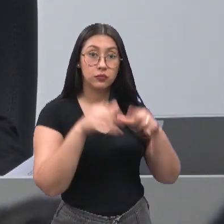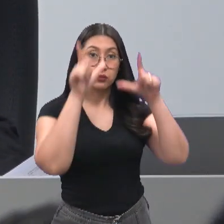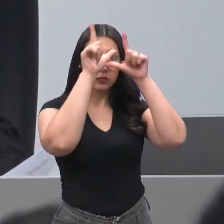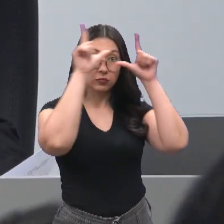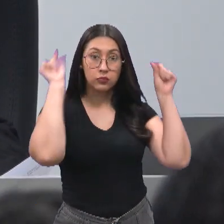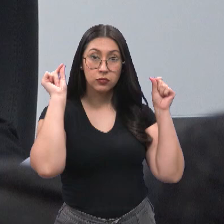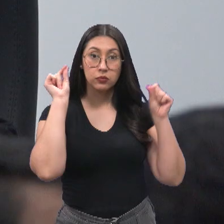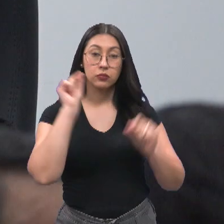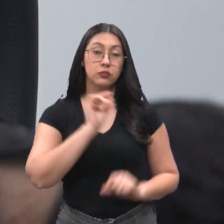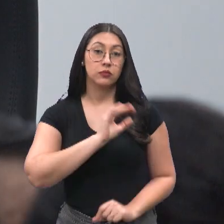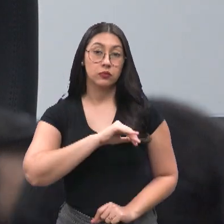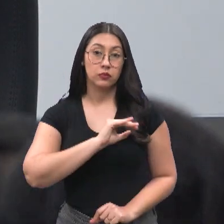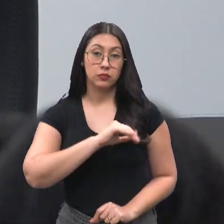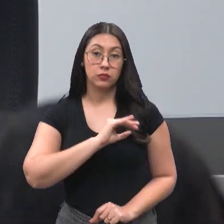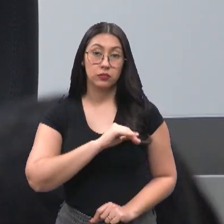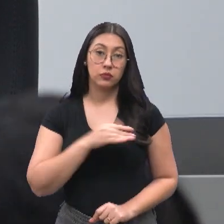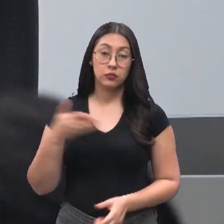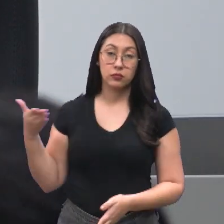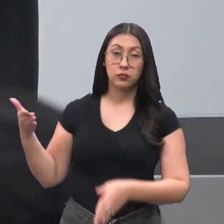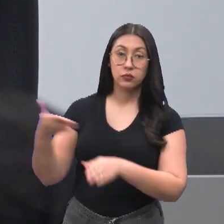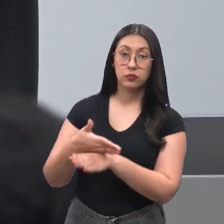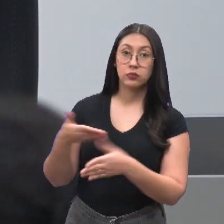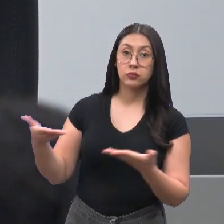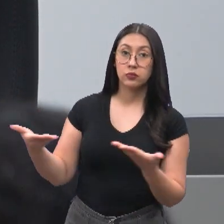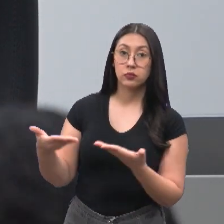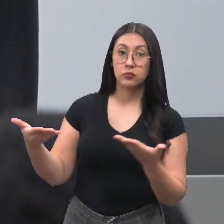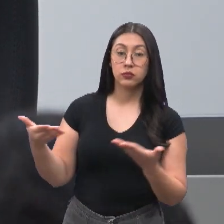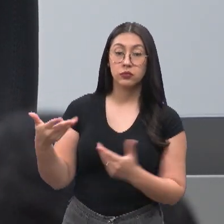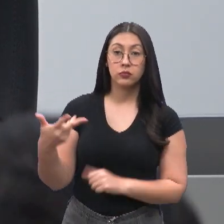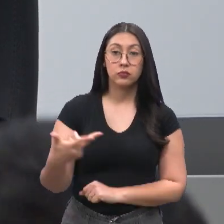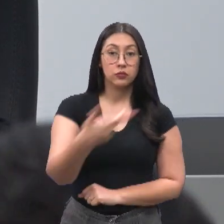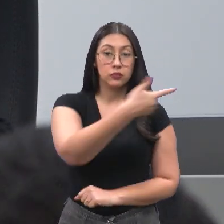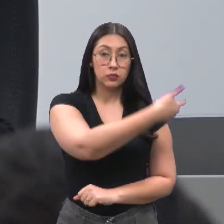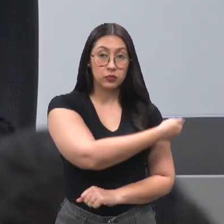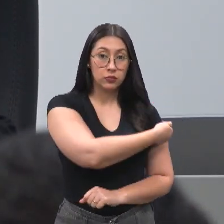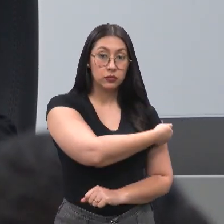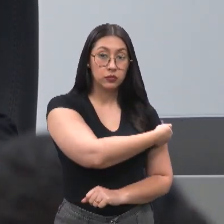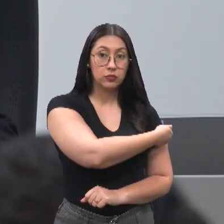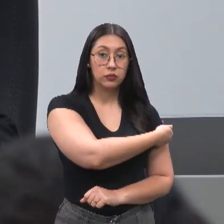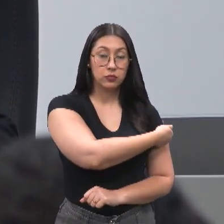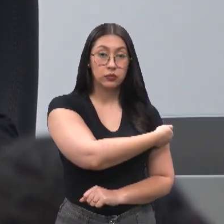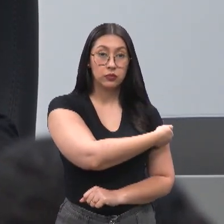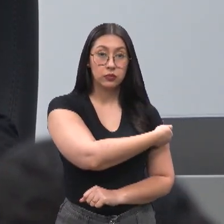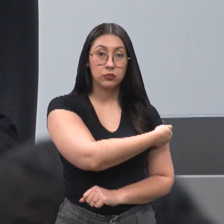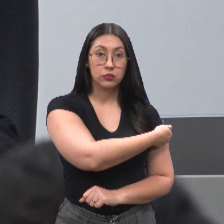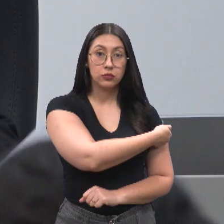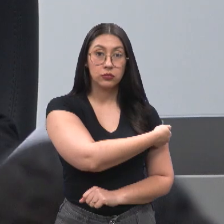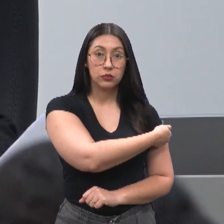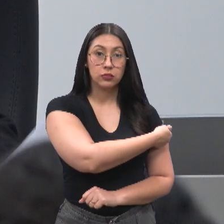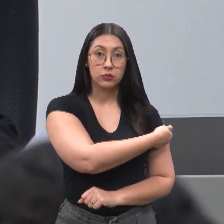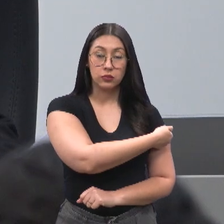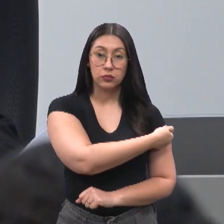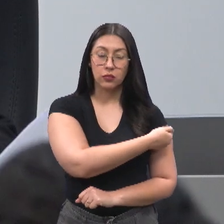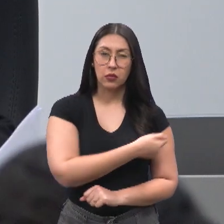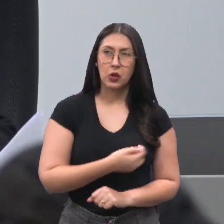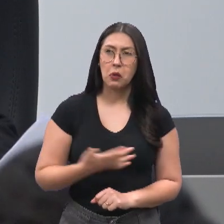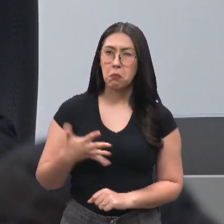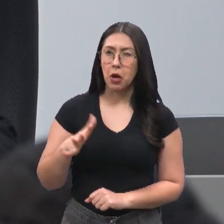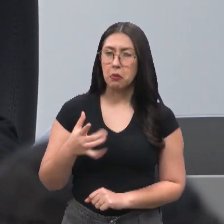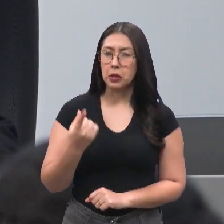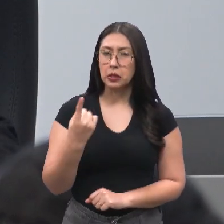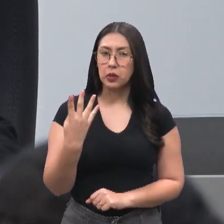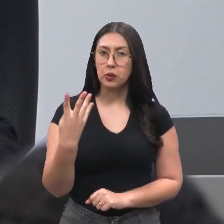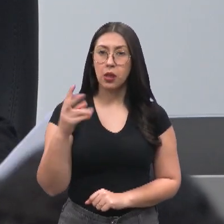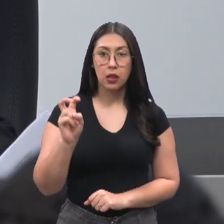que estiveram aqui hoje aplicando a dose de vacina, mais de 145